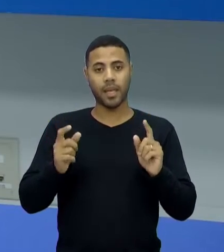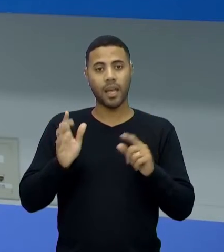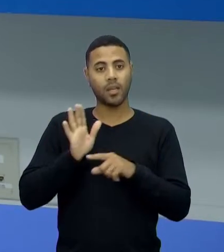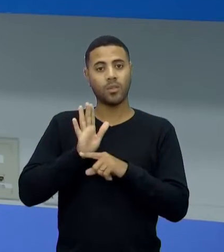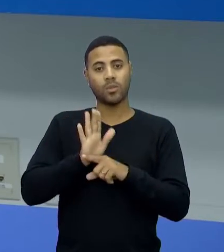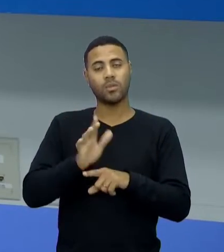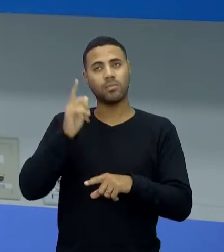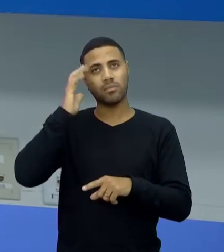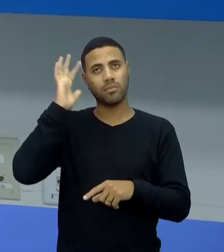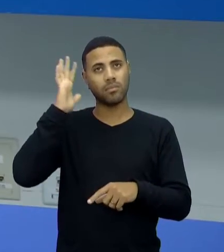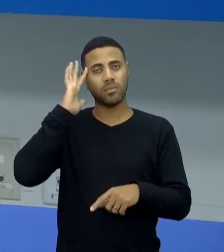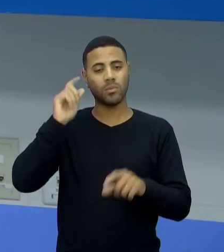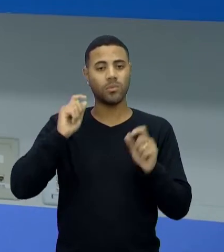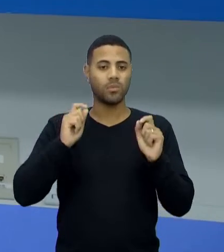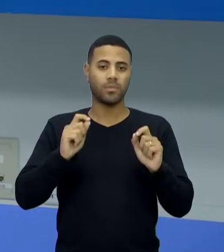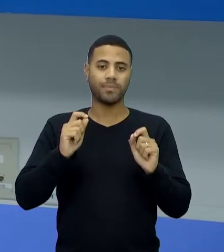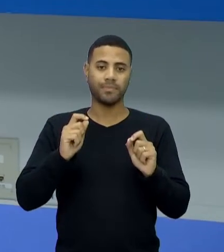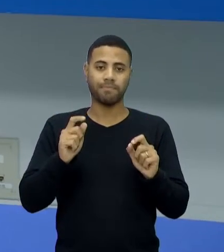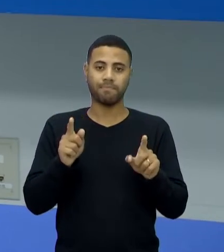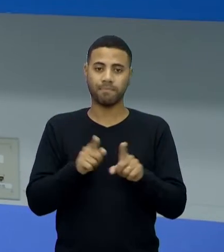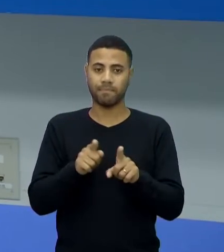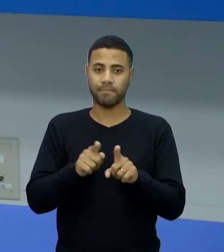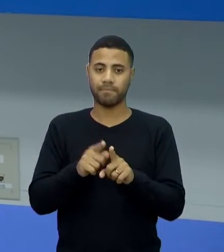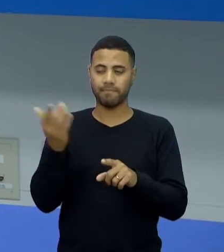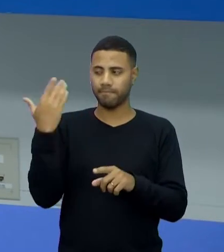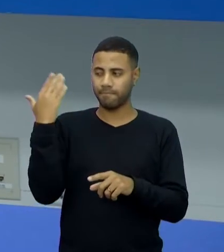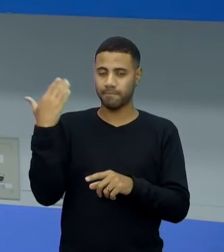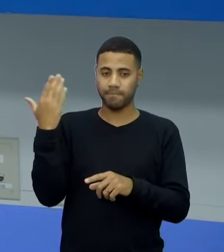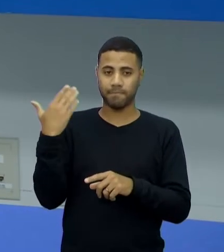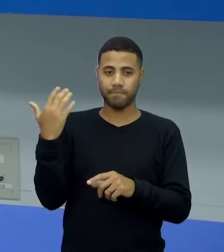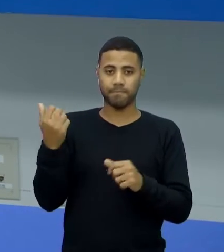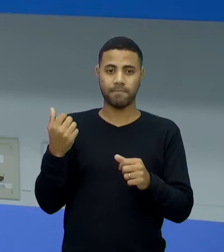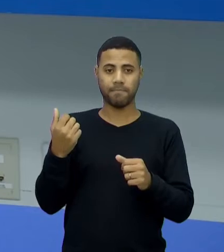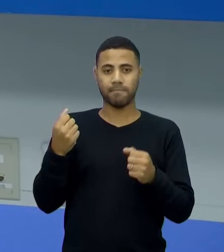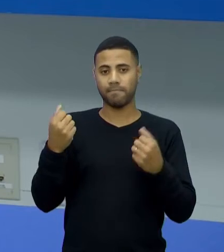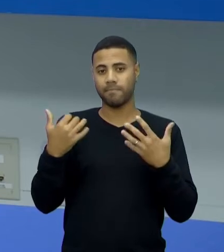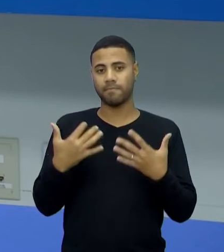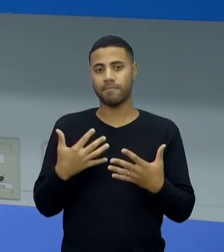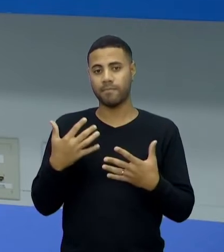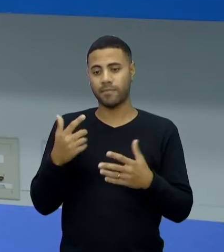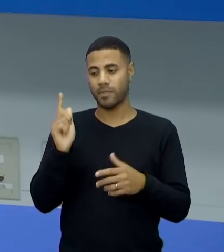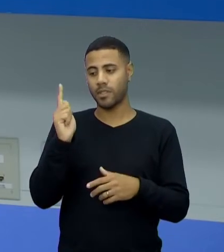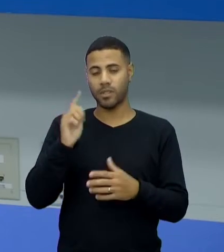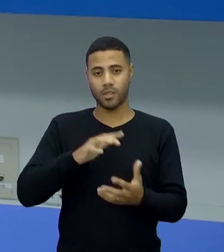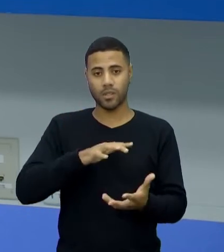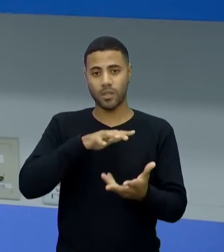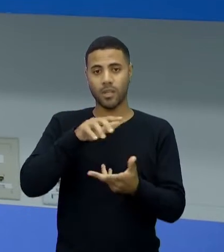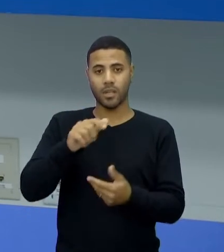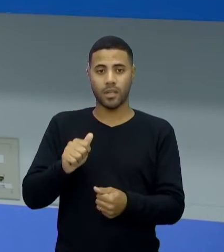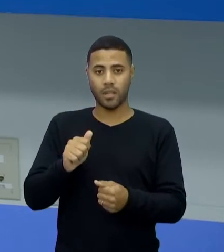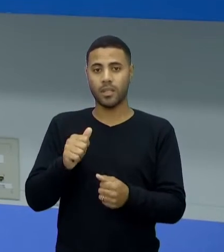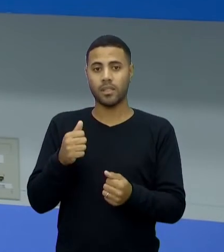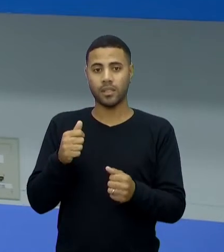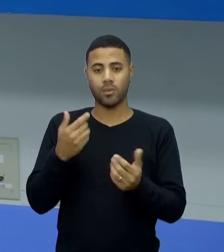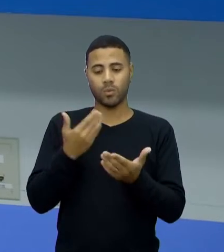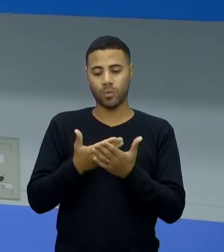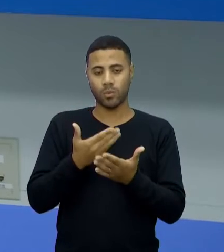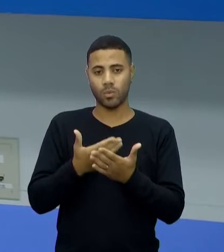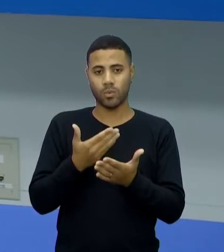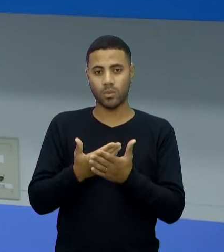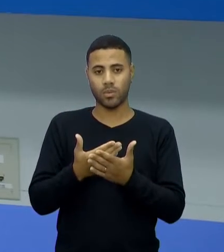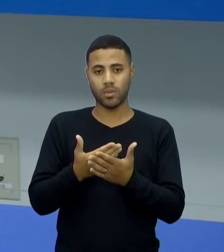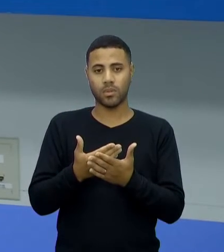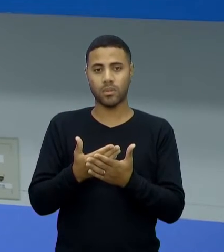faz pensar né lá quando a gente tava em Geografia né e a gente estudava as